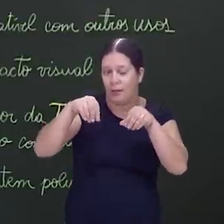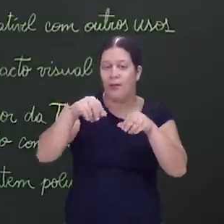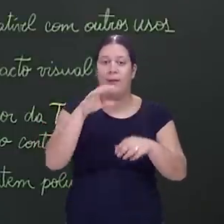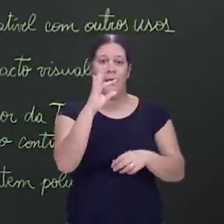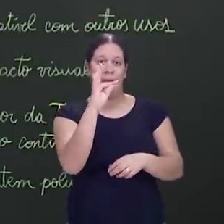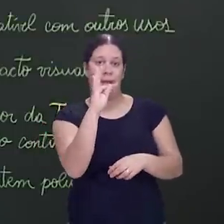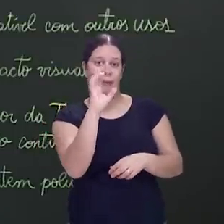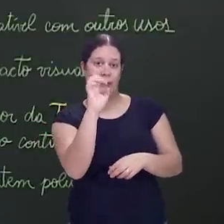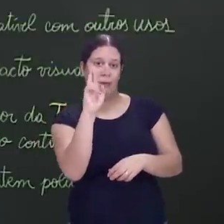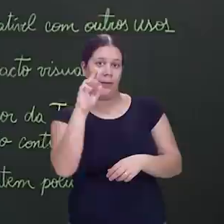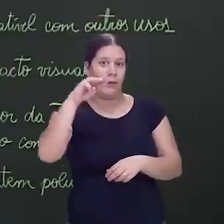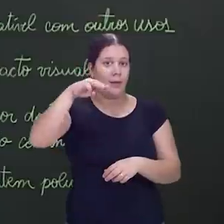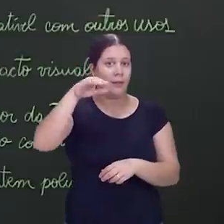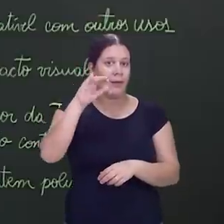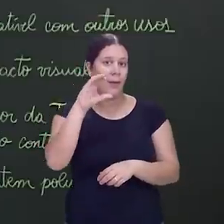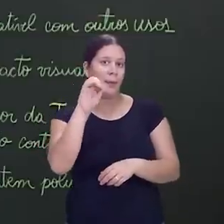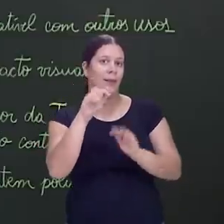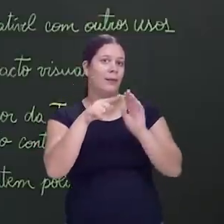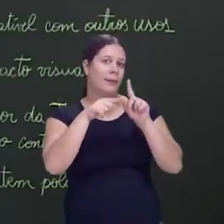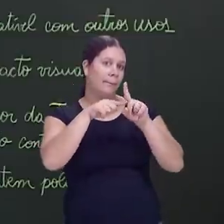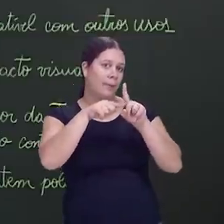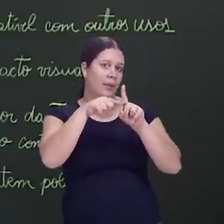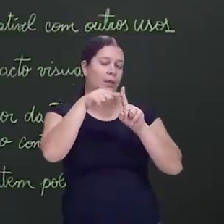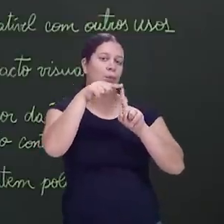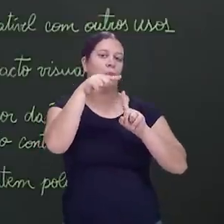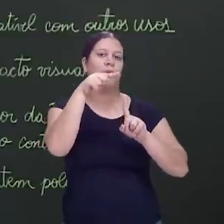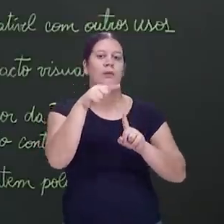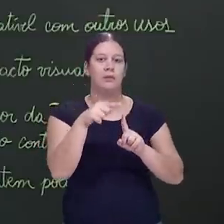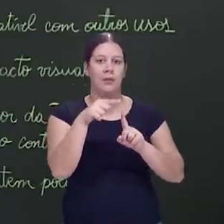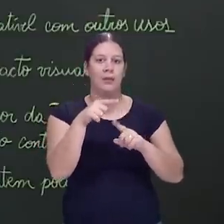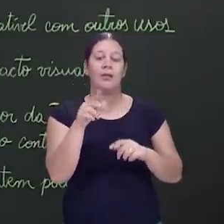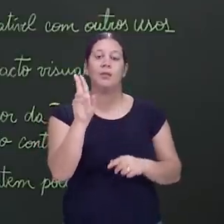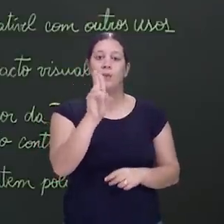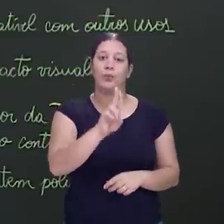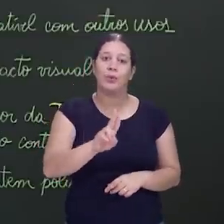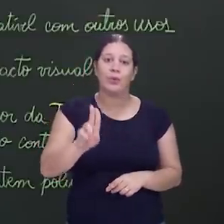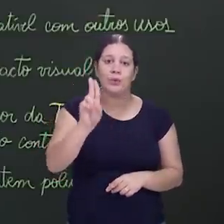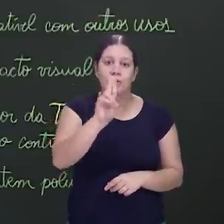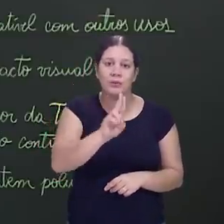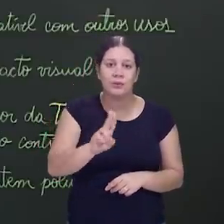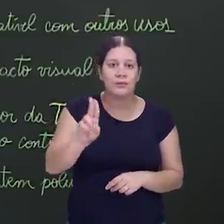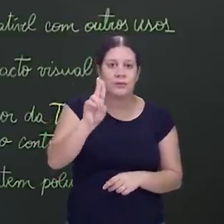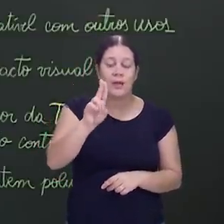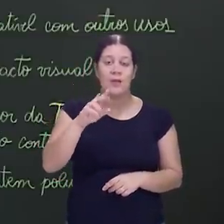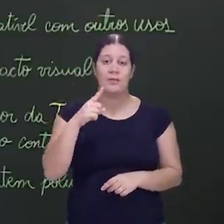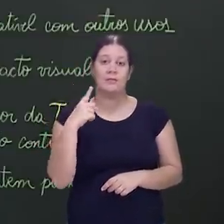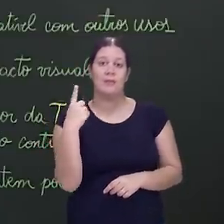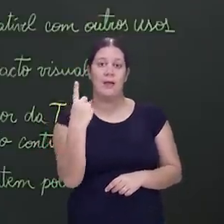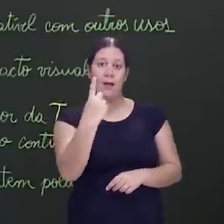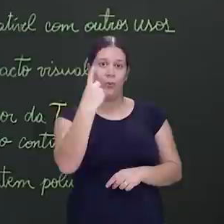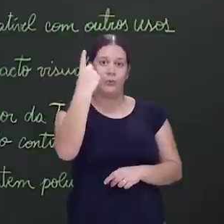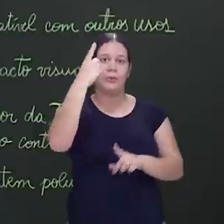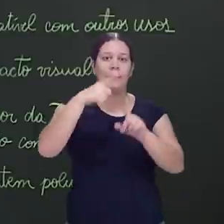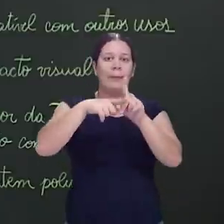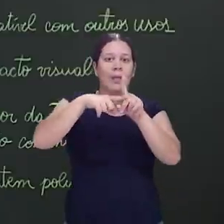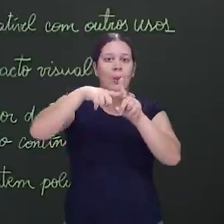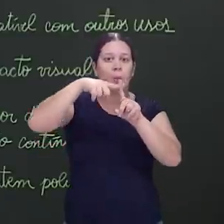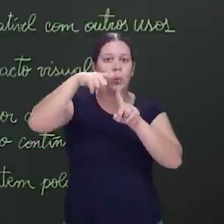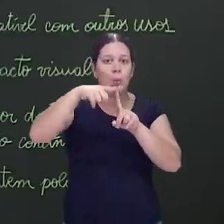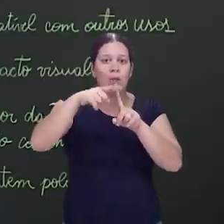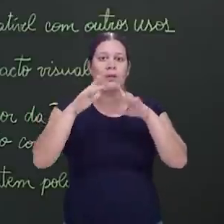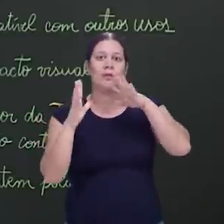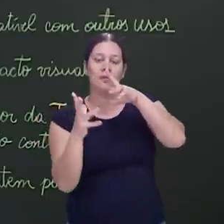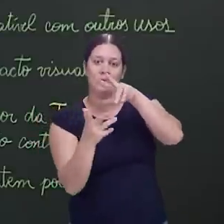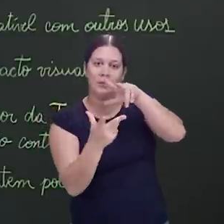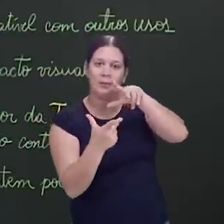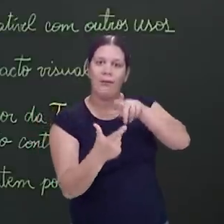geo significa terra e térmico significa temperatura. Então vamos utilizar as altas temperaturas da terra